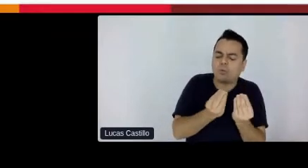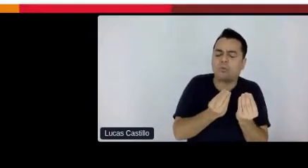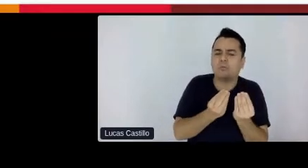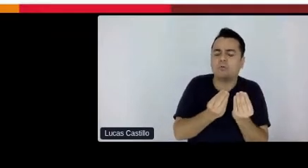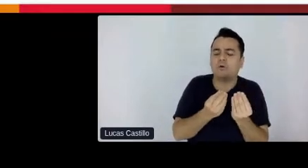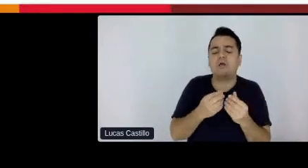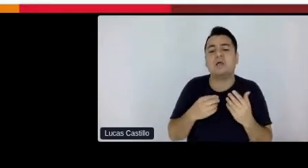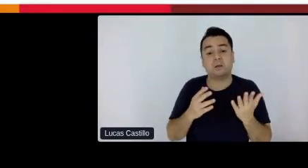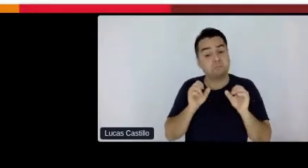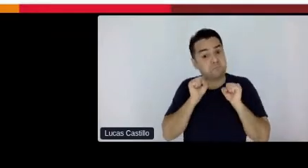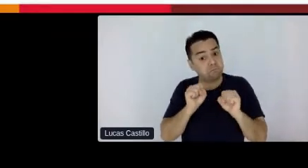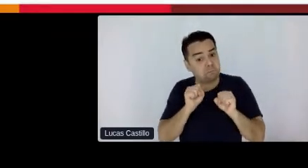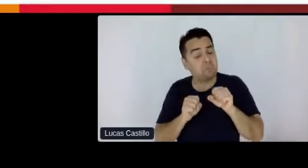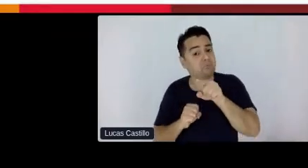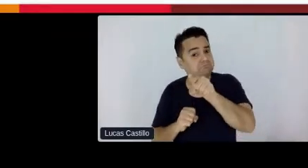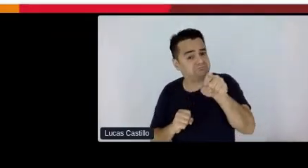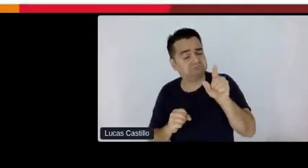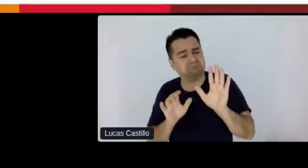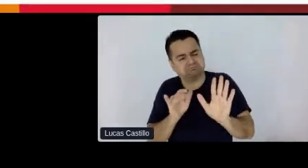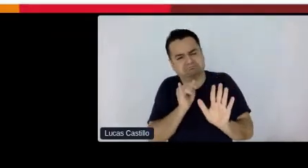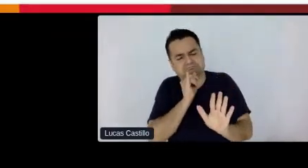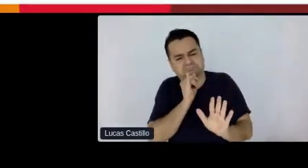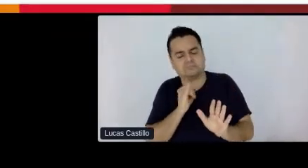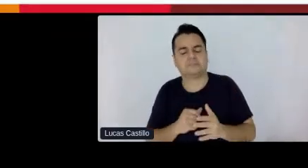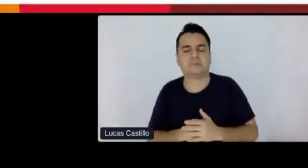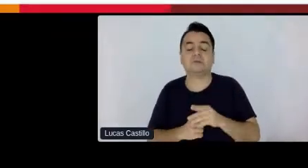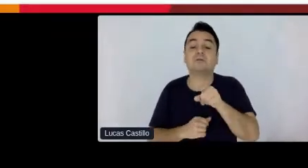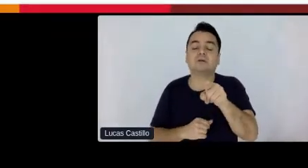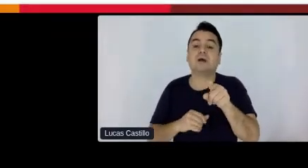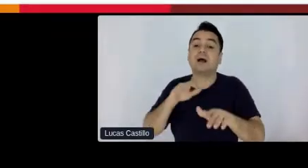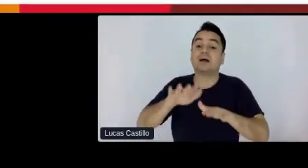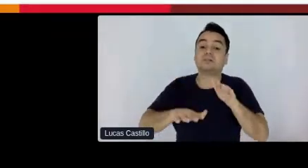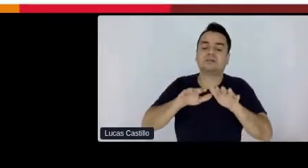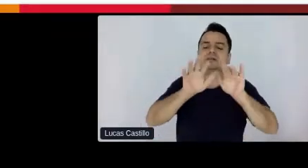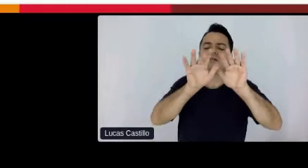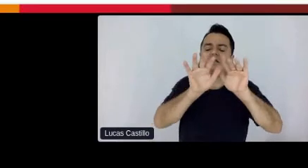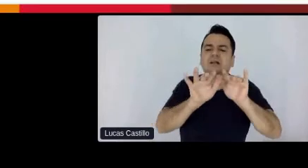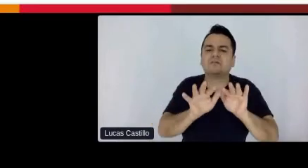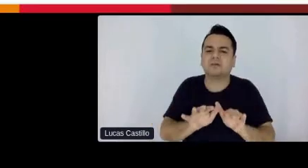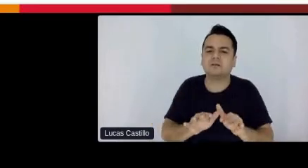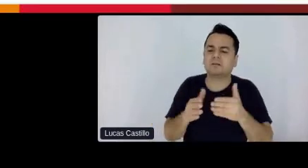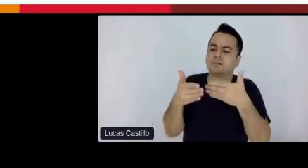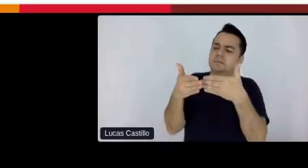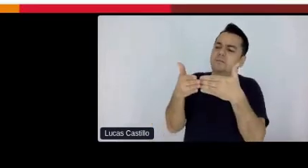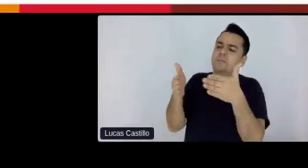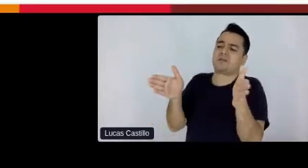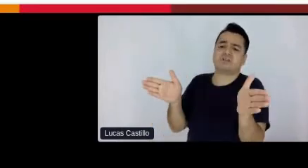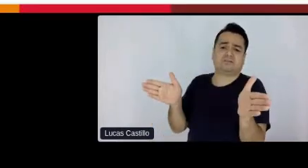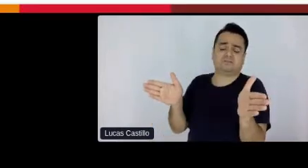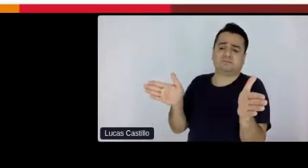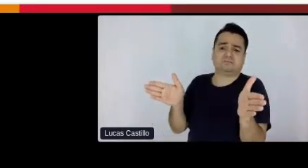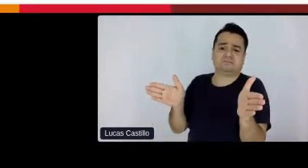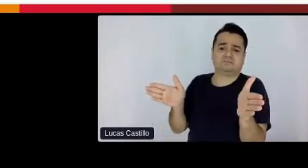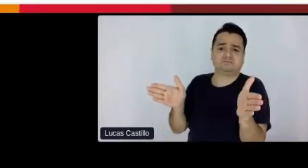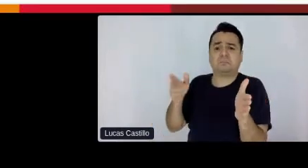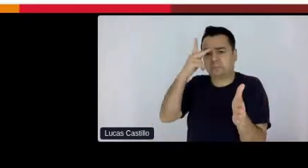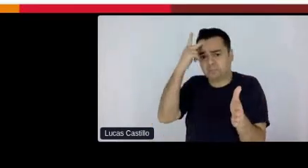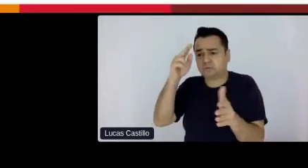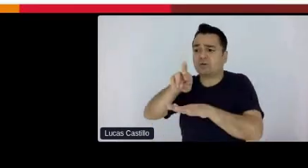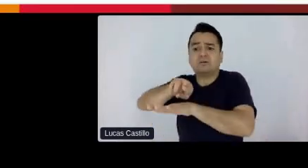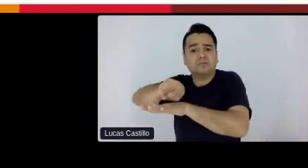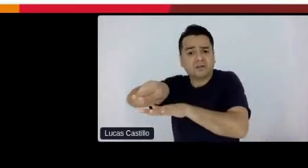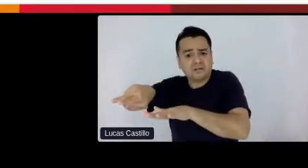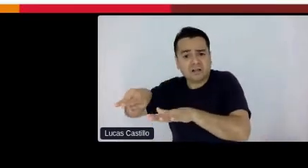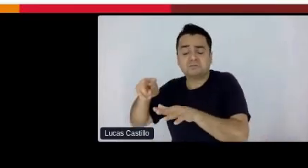propondo, realizando, né, uma forma de escrever que seja mais abrangente. Normalmente a gente está acostumado a ver nas vagas